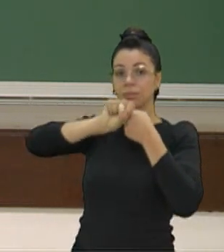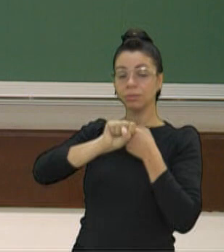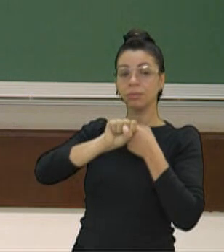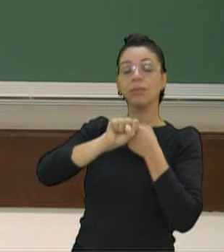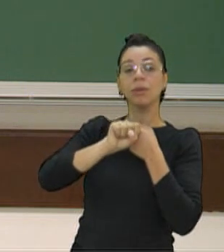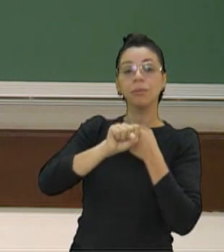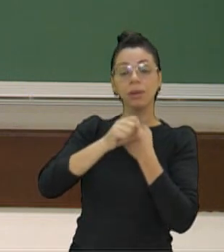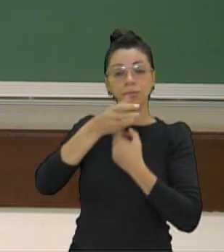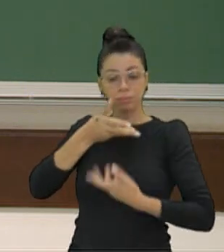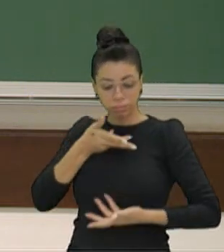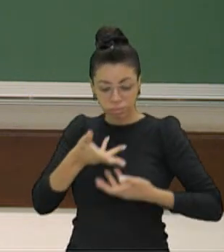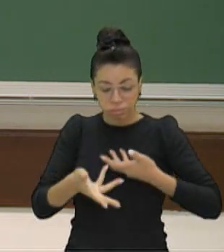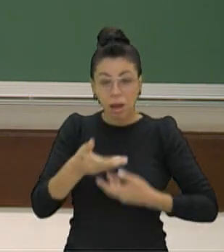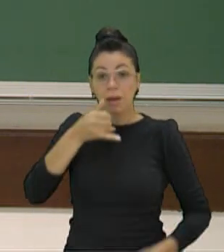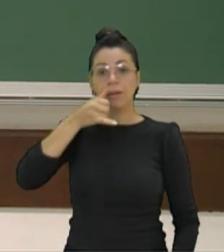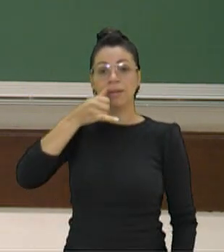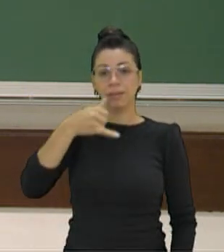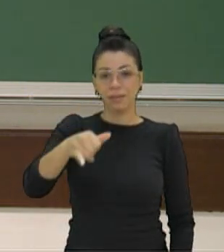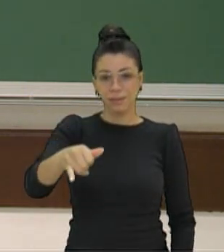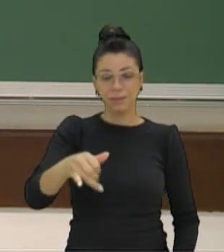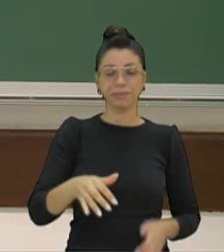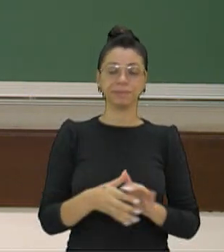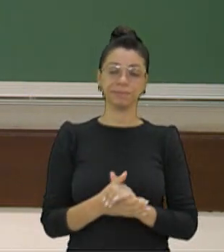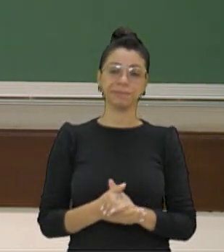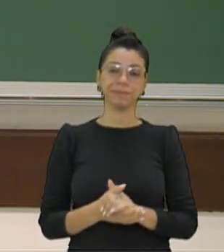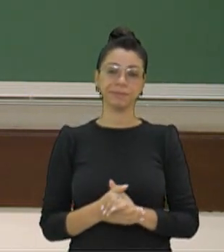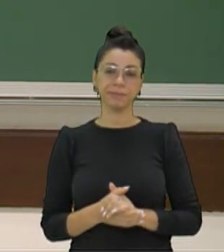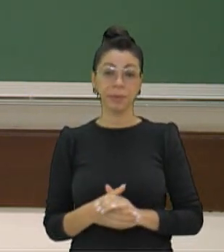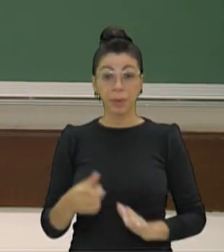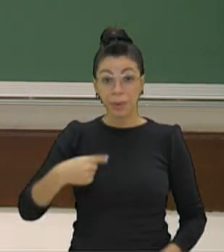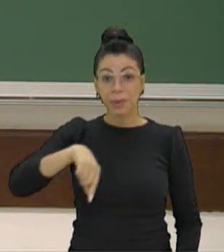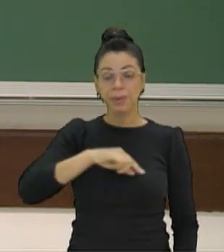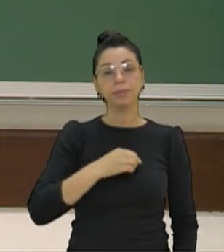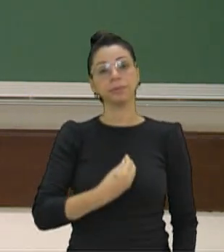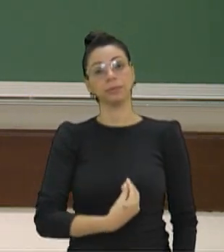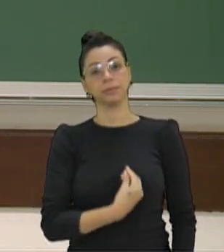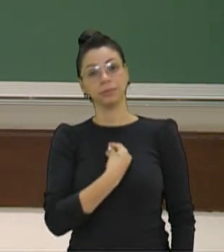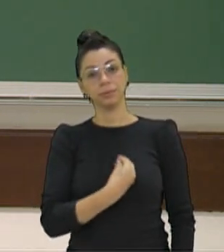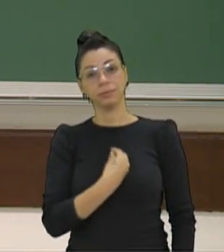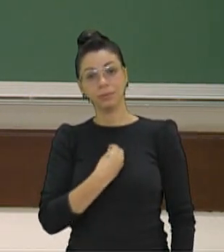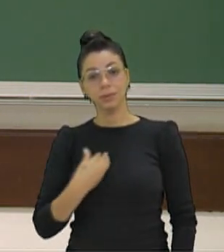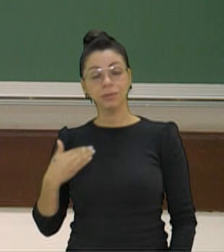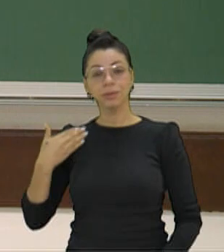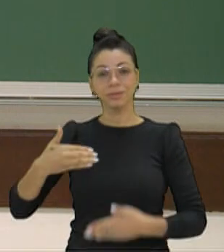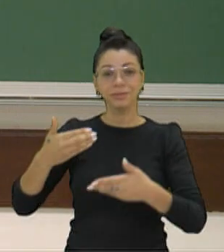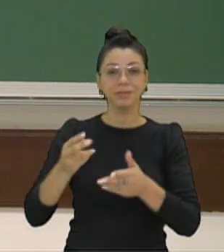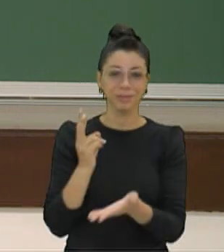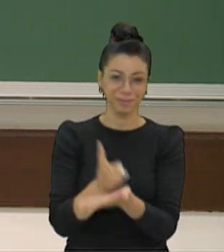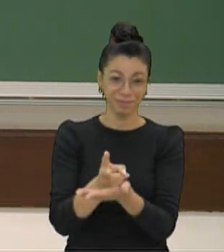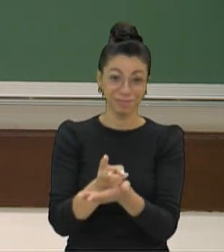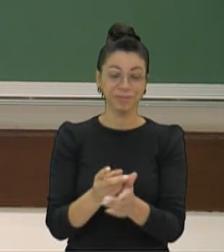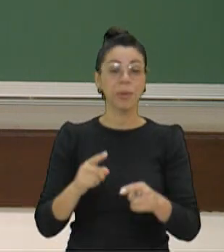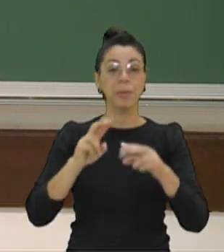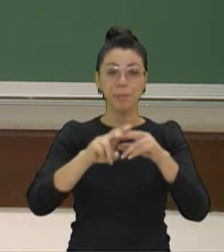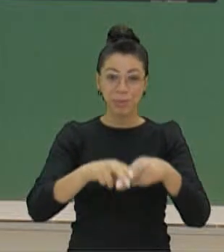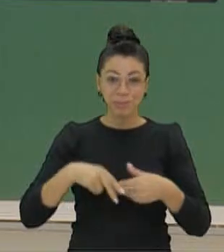para poder liberar energia. E isso nos mantém vivos, tá? Então, por isso que é um processo